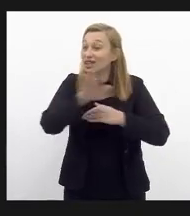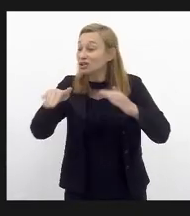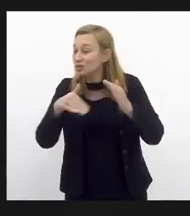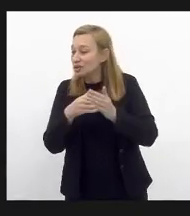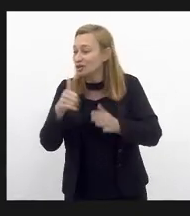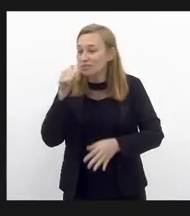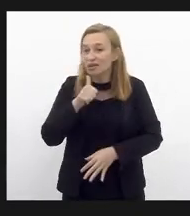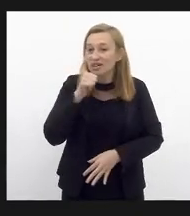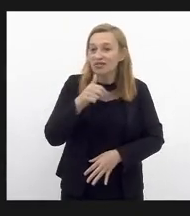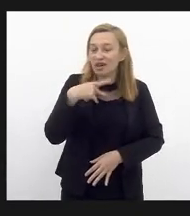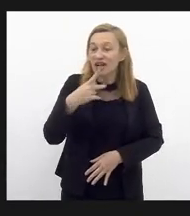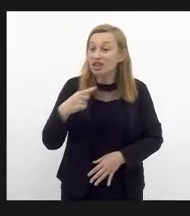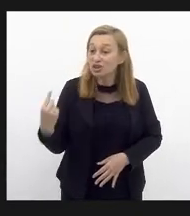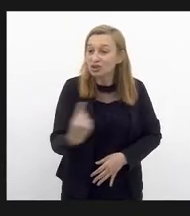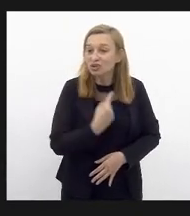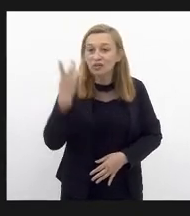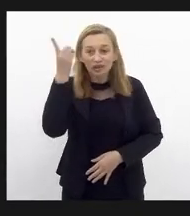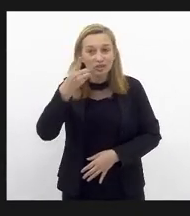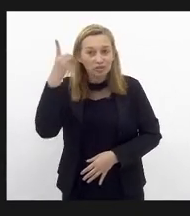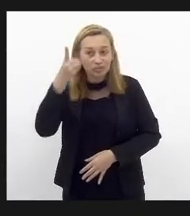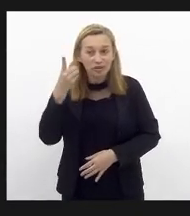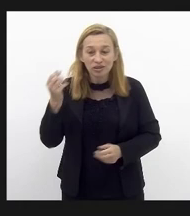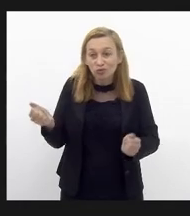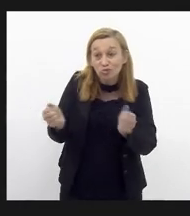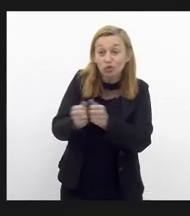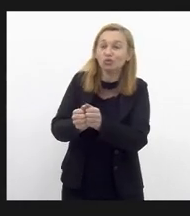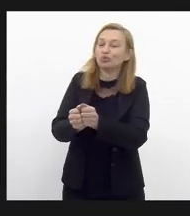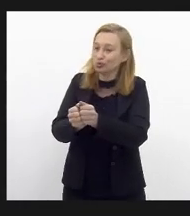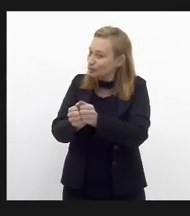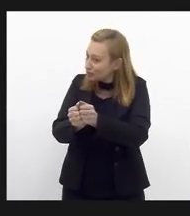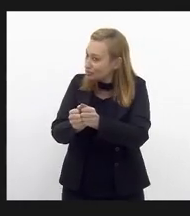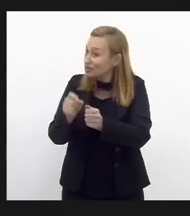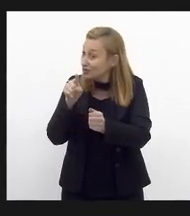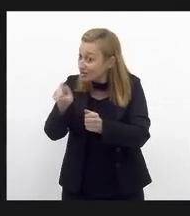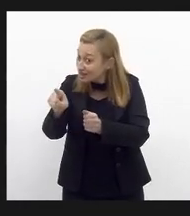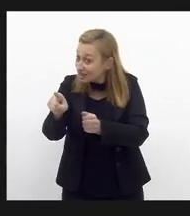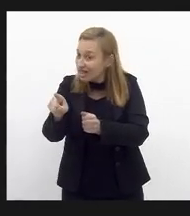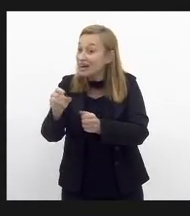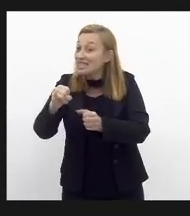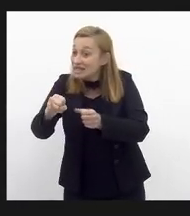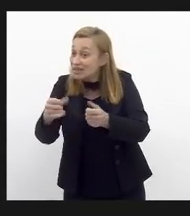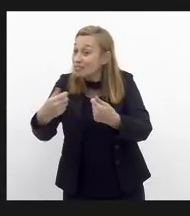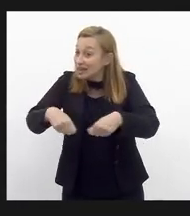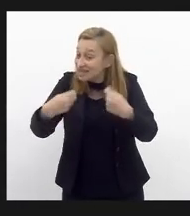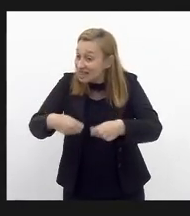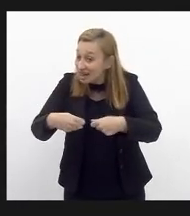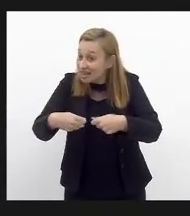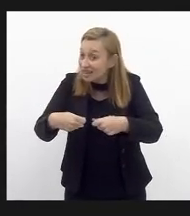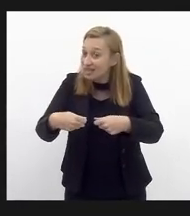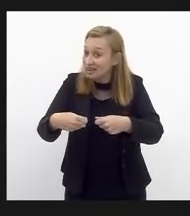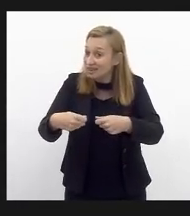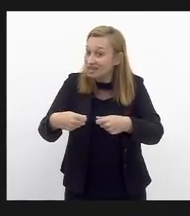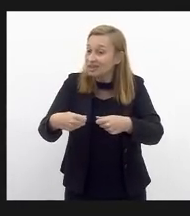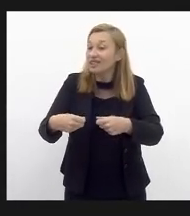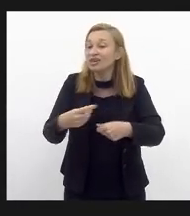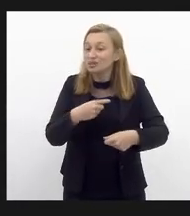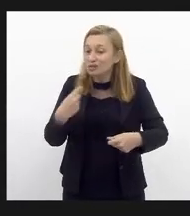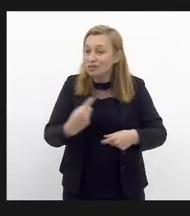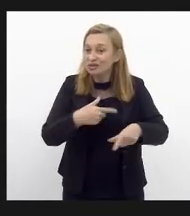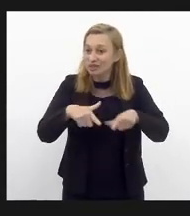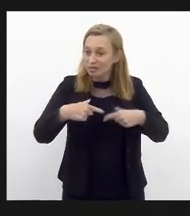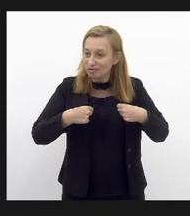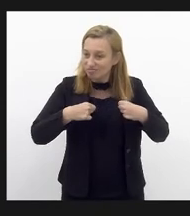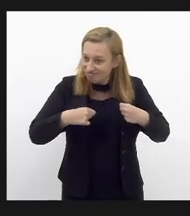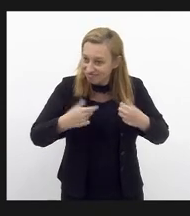dizer que nós, deputadas, estamos com elas, estamos com vocês. Se precisar, do que precisar, os nossos mandatos